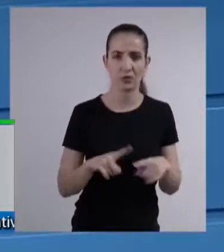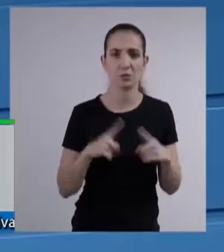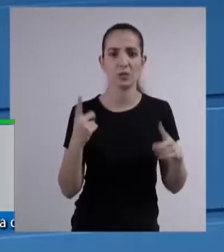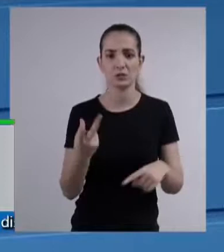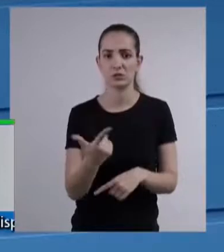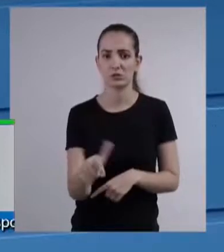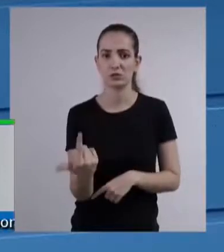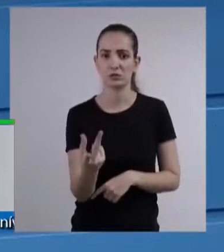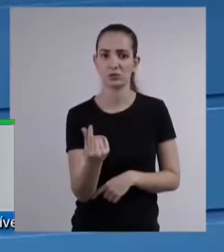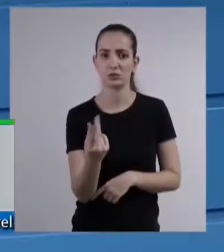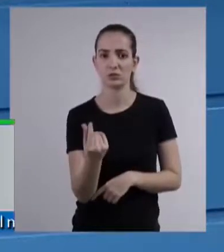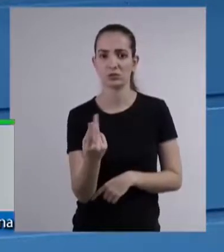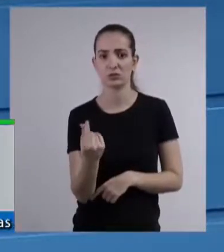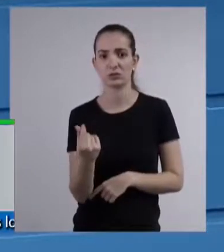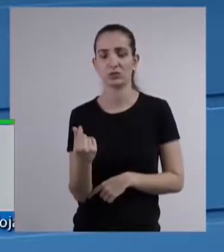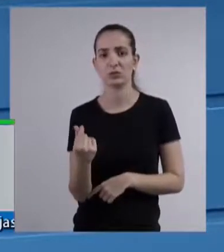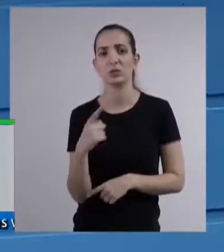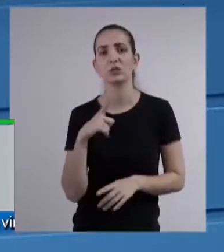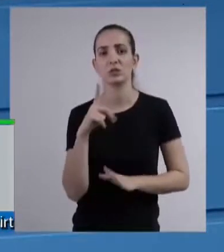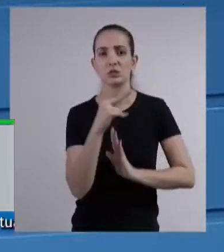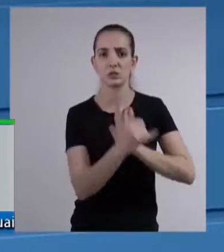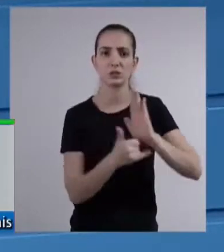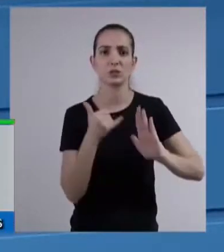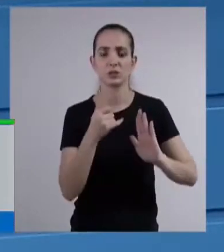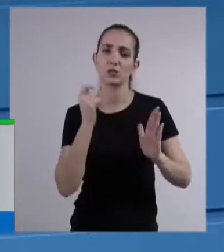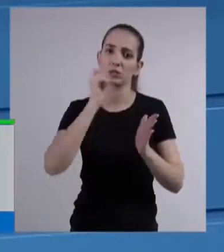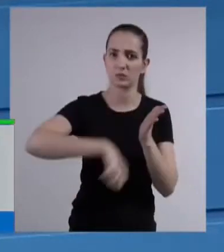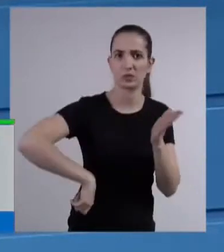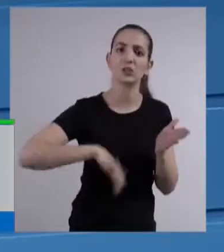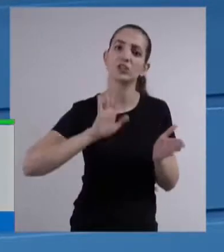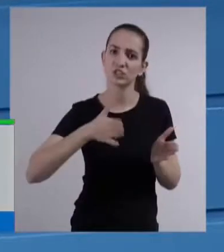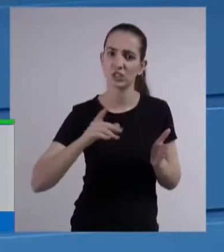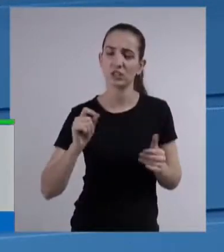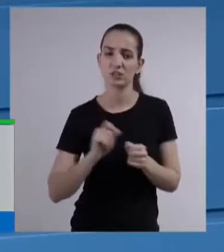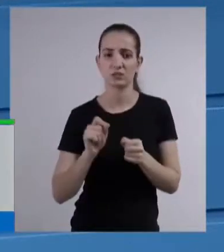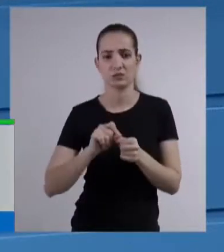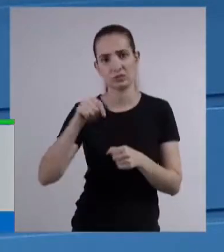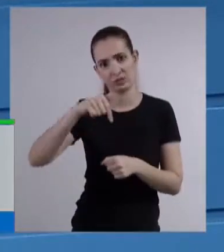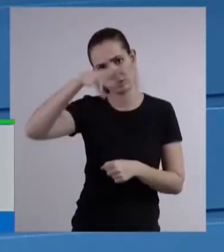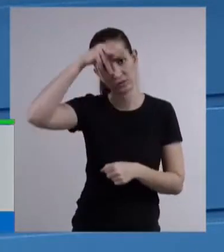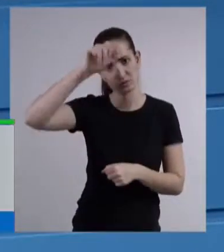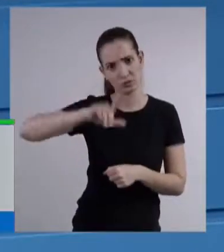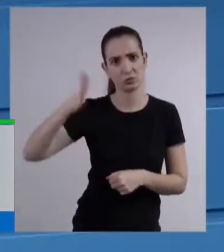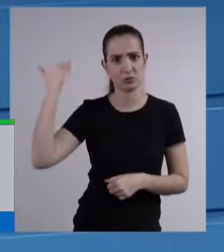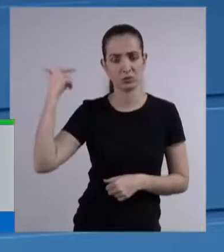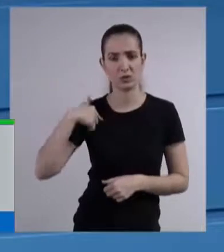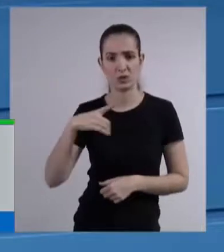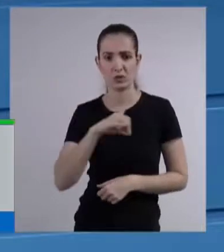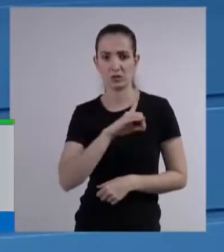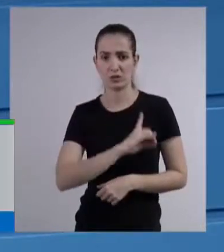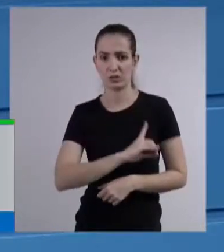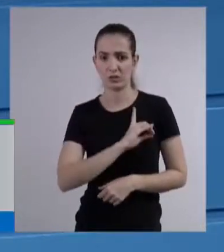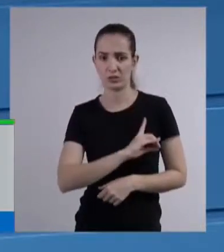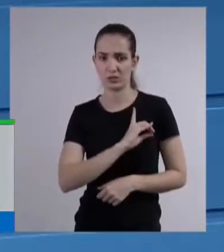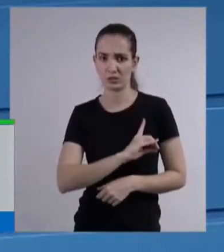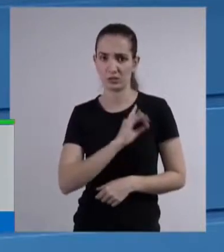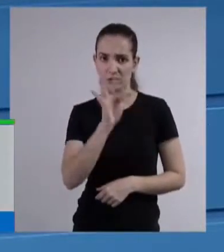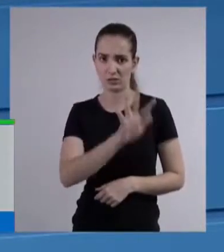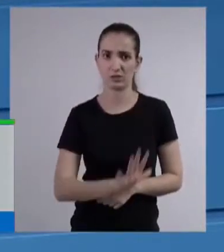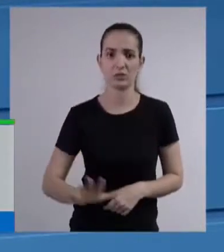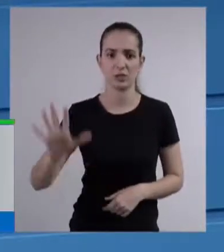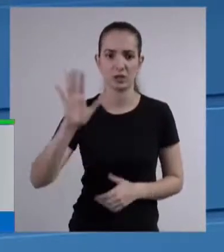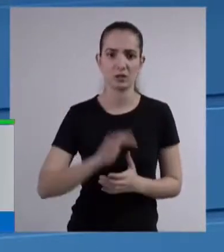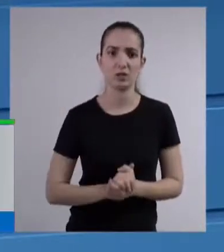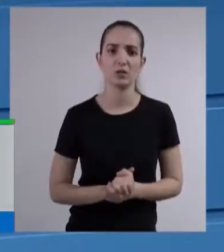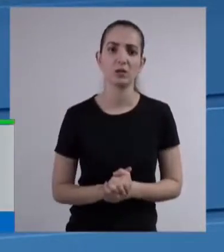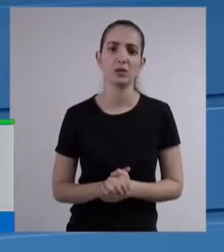dinheiro para aprovar o projeto, que já foi executado só no Mato Grosso do Sul. Eu era delegado federal do Ministério do Desenvolvimento Agrário, só no Mato Grosso do Sul desse